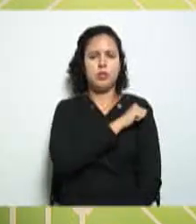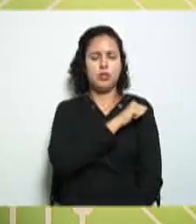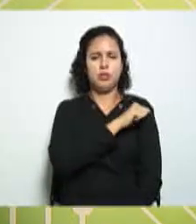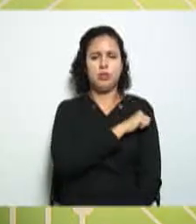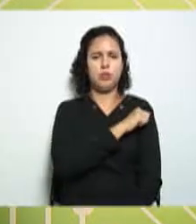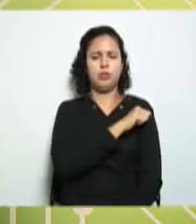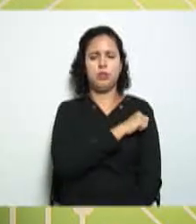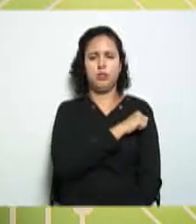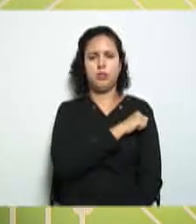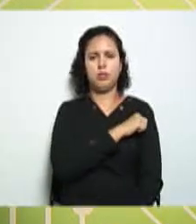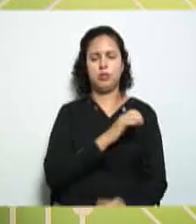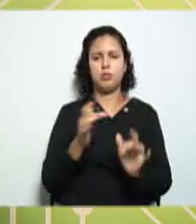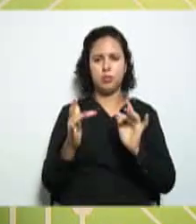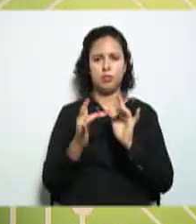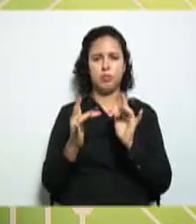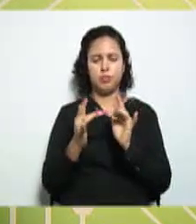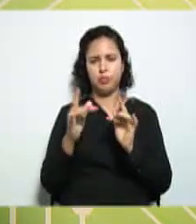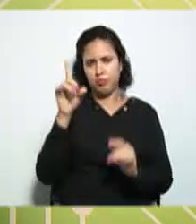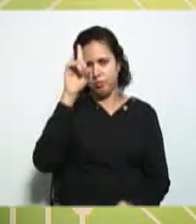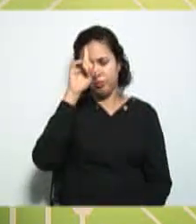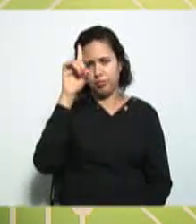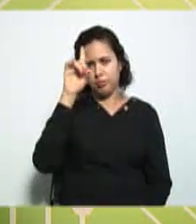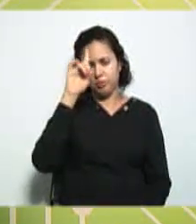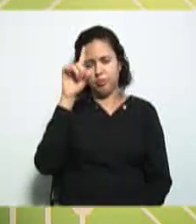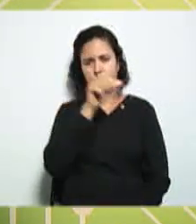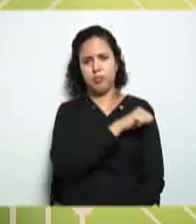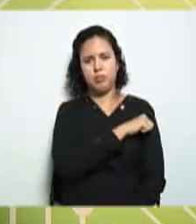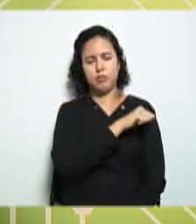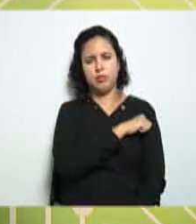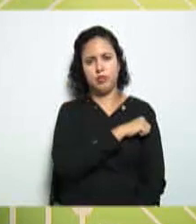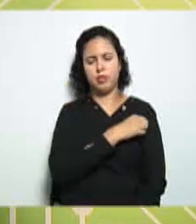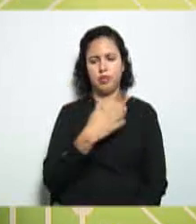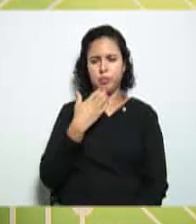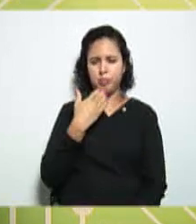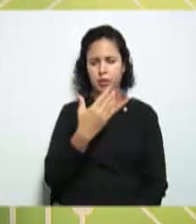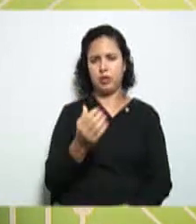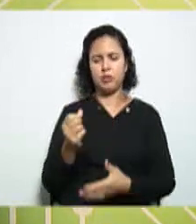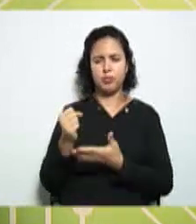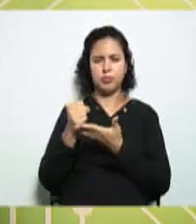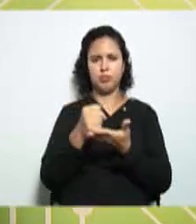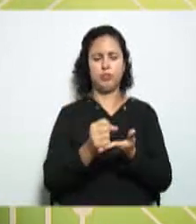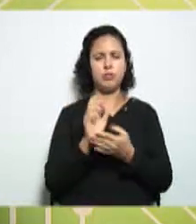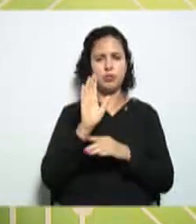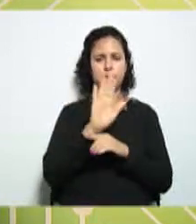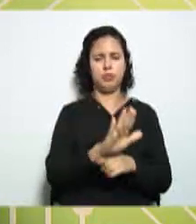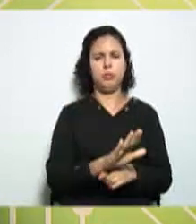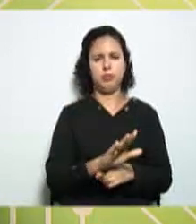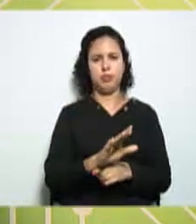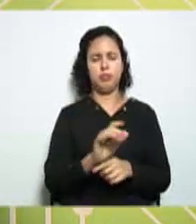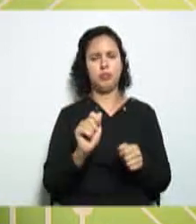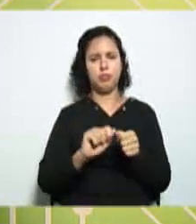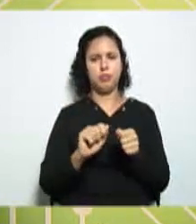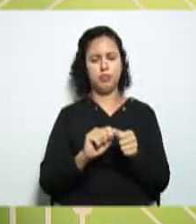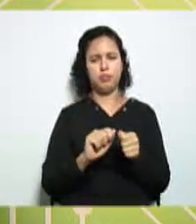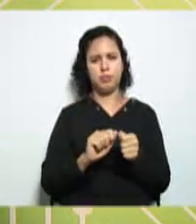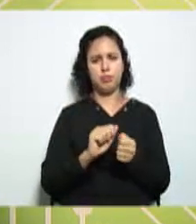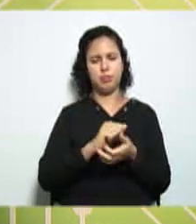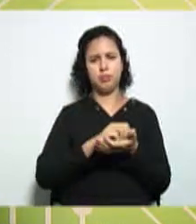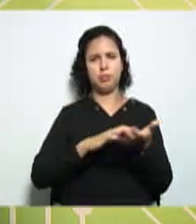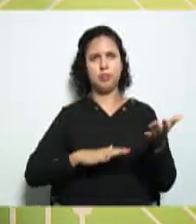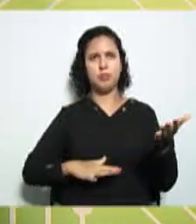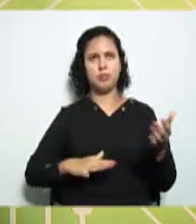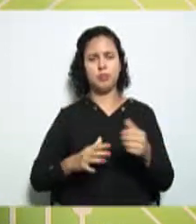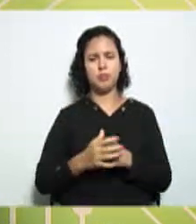estão constantemente com os alunos, nós pedimos aí o auxílio para a realização dessa atividade, tá? E a gente também